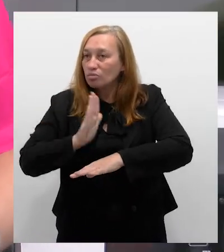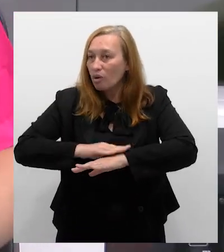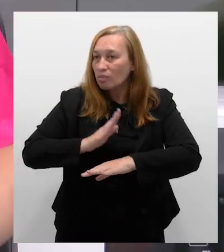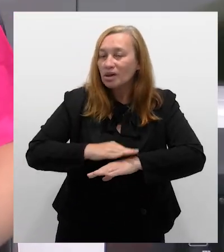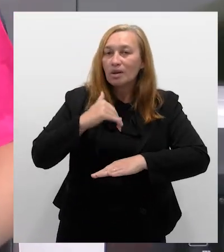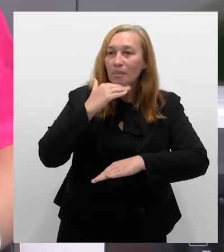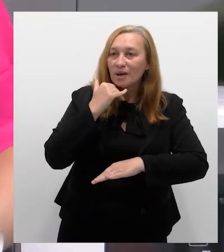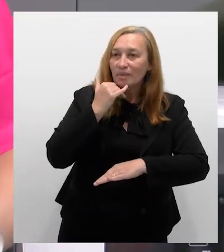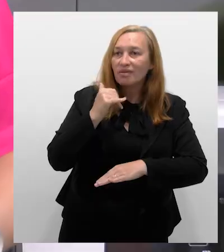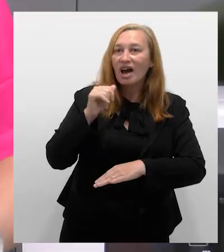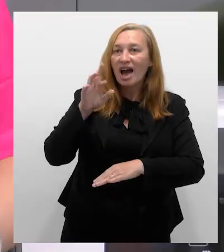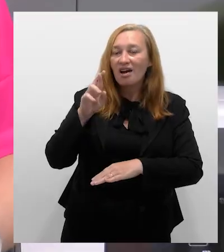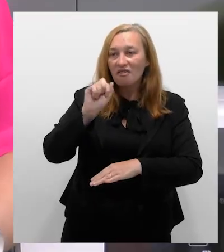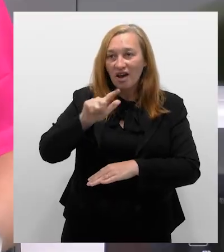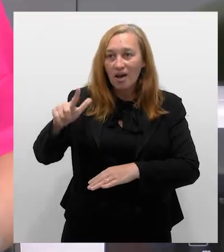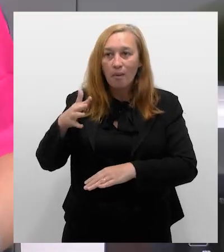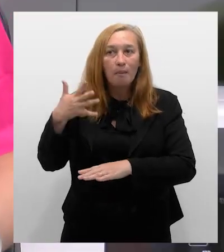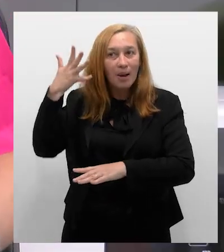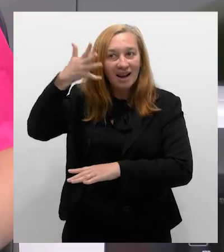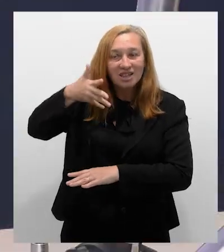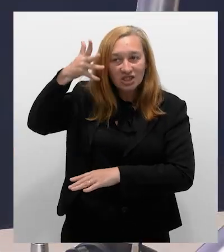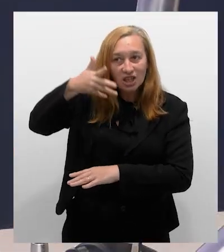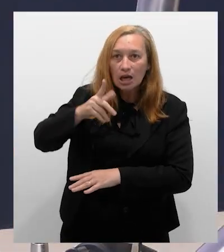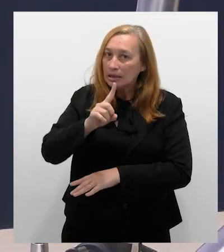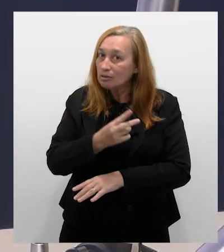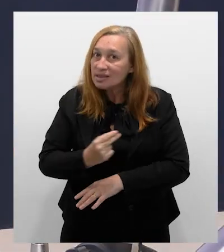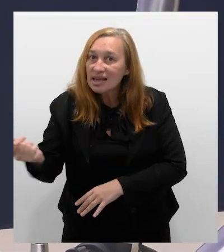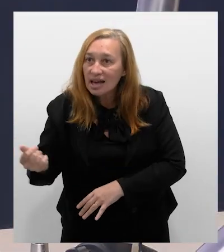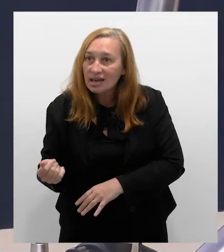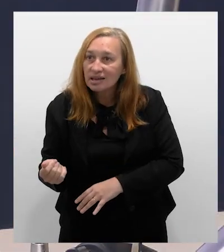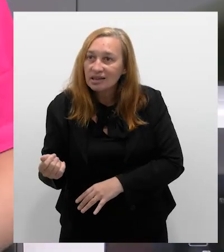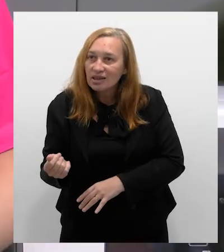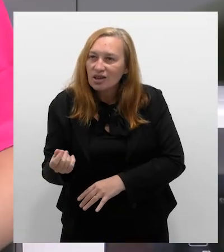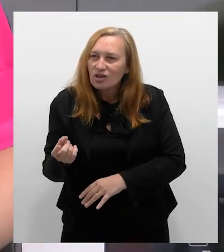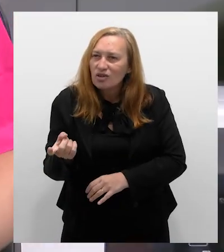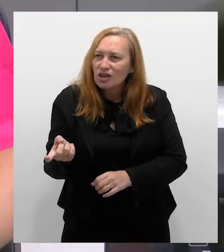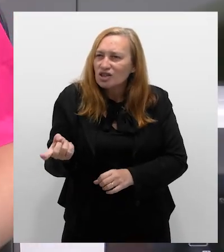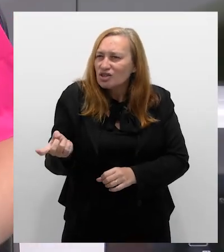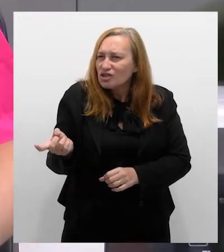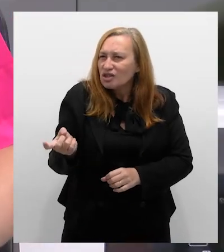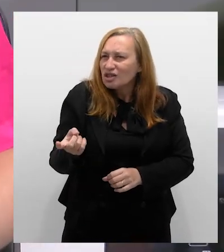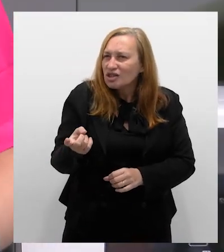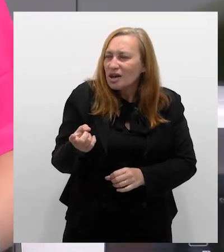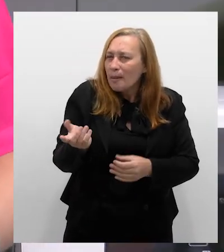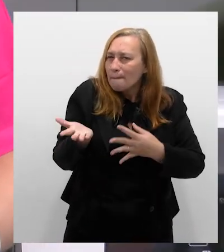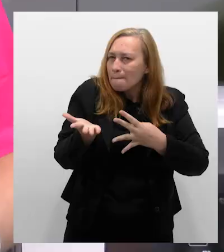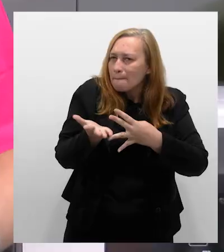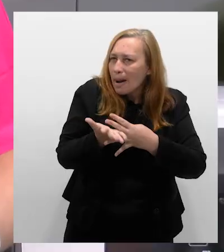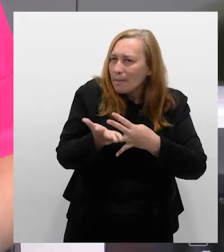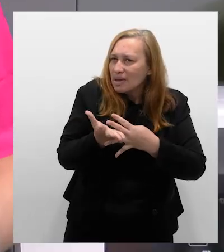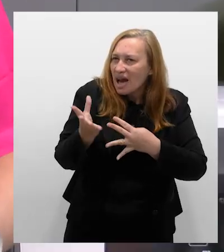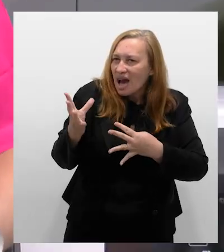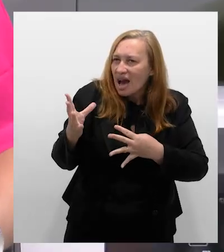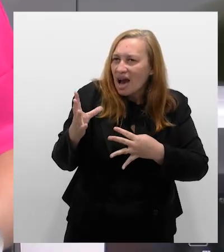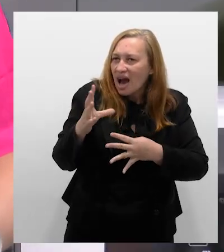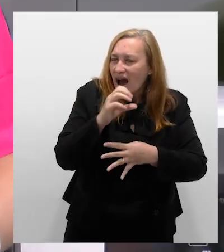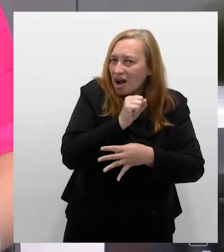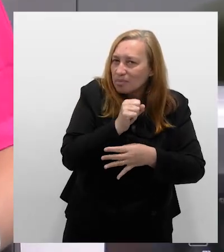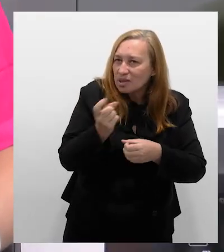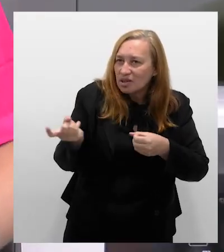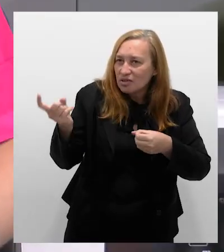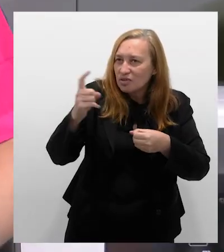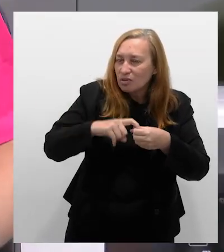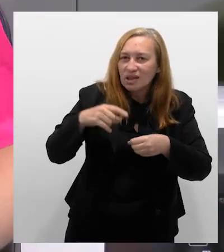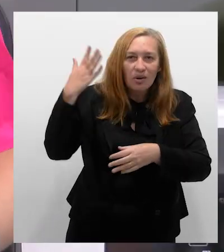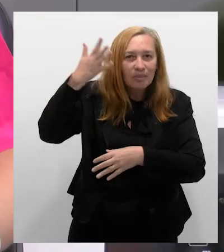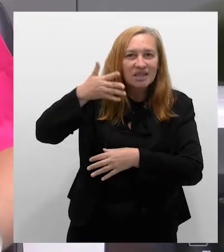no próximo bloco. Bate-papo com Rafael Broco, palestrante. E não saia daí, porque a gente vai ter uma parada